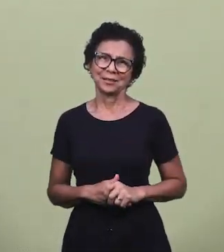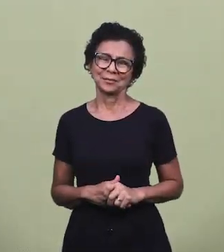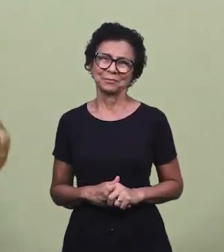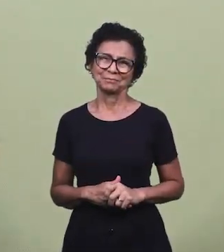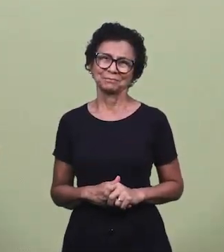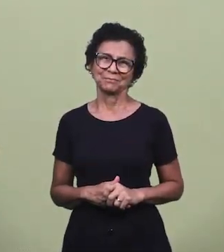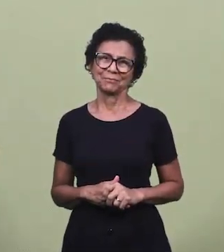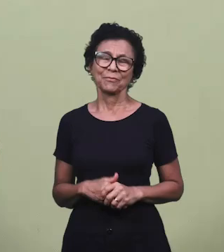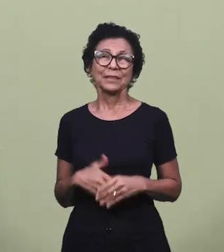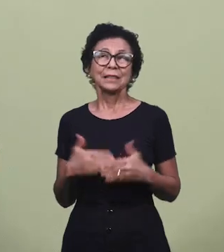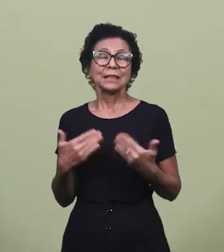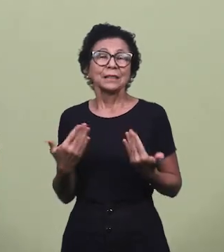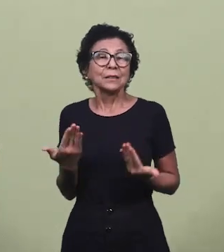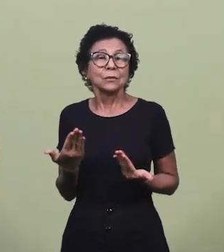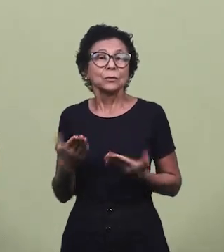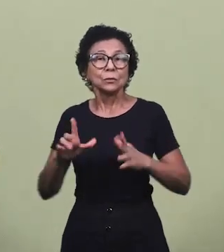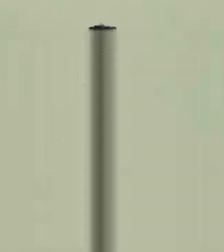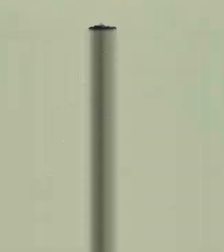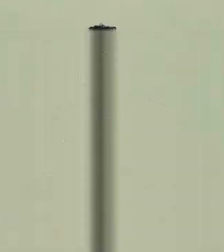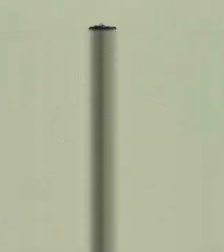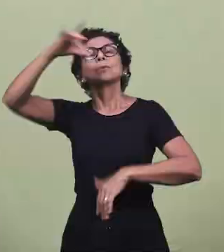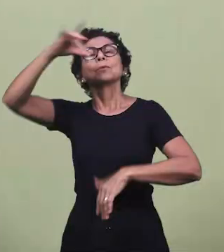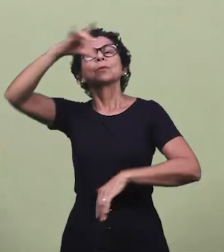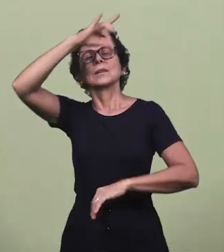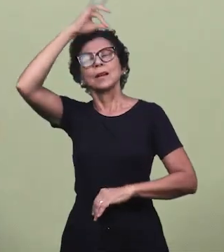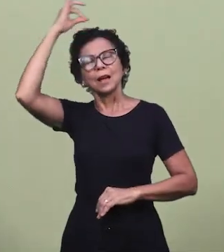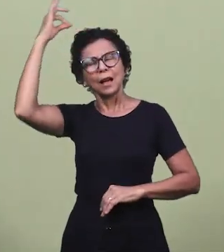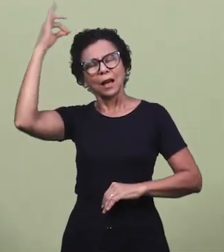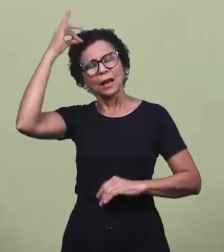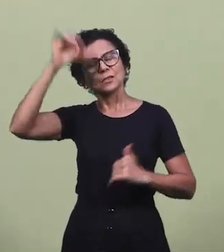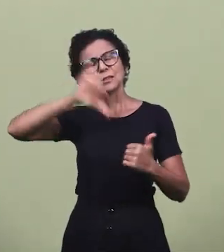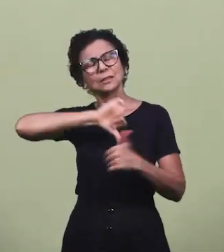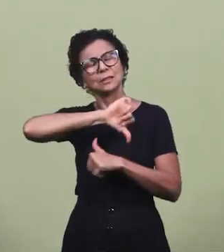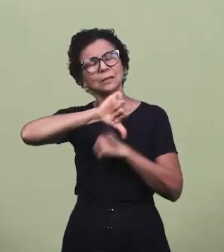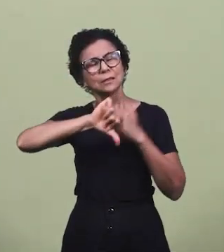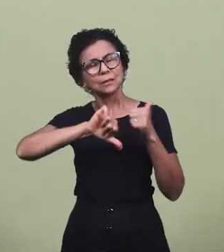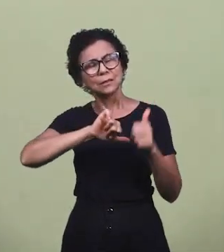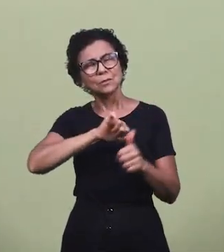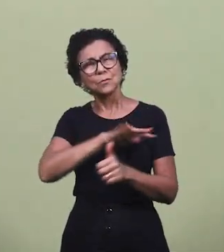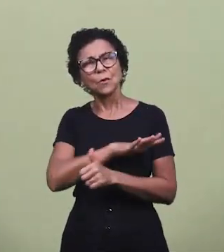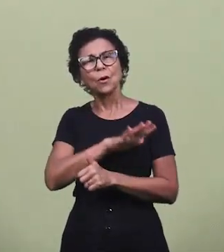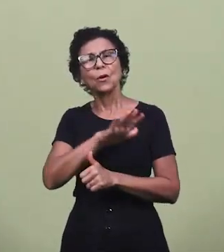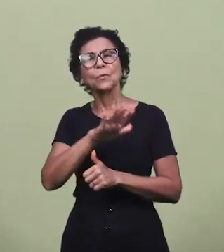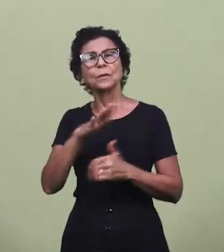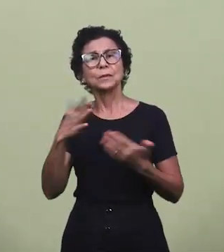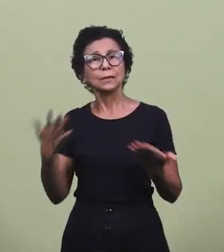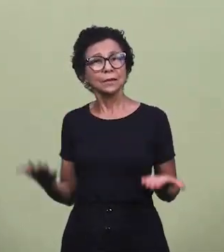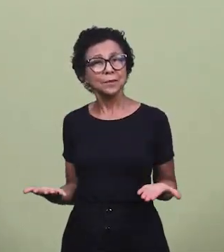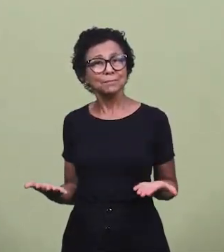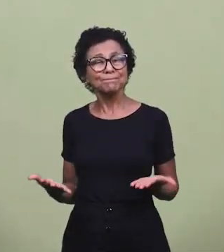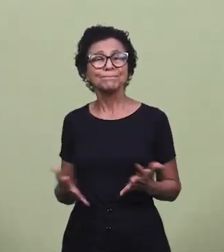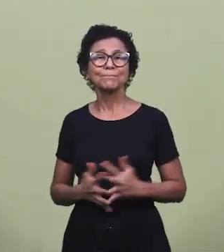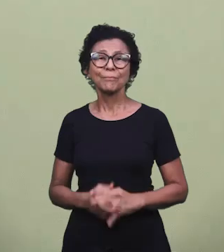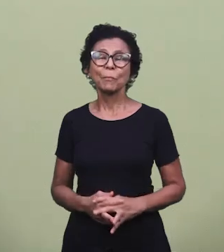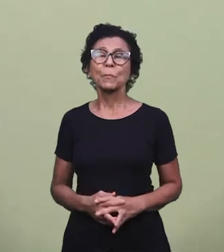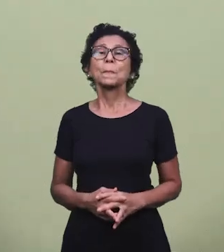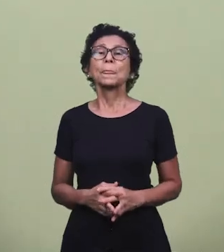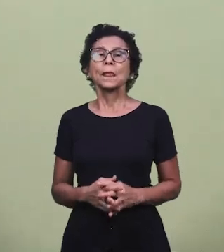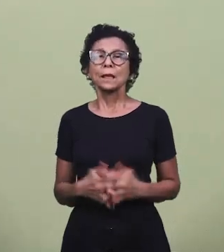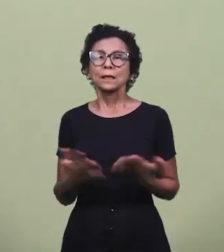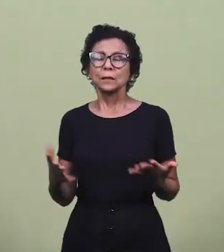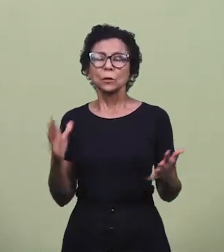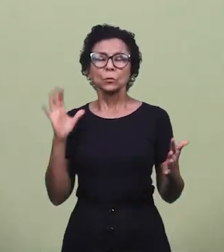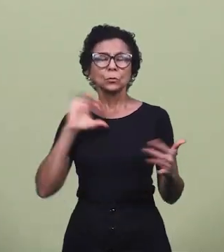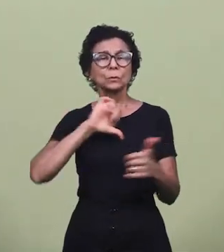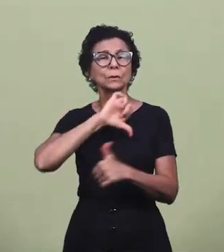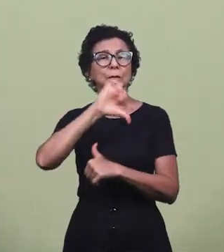entendimento? Quando há uma operação do Espírito do Senhor revelando a sua vontade. Nós somos